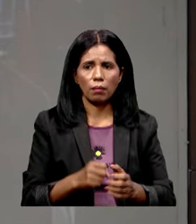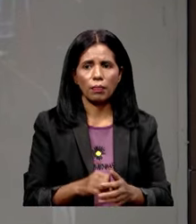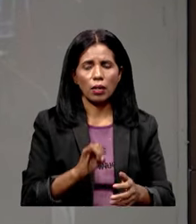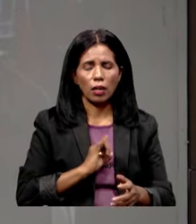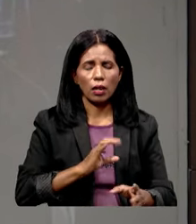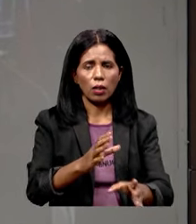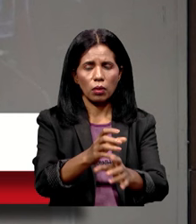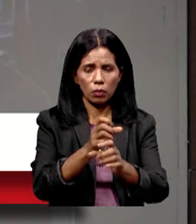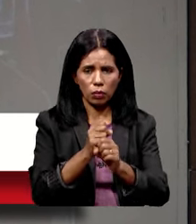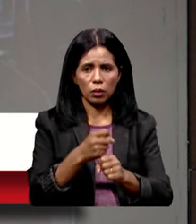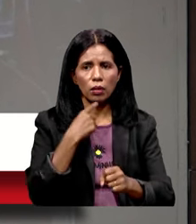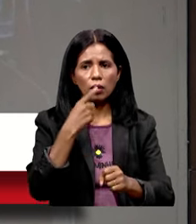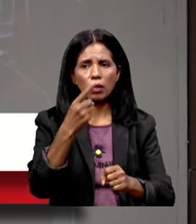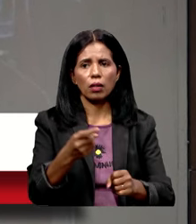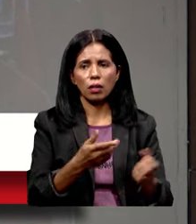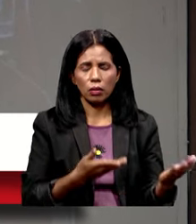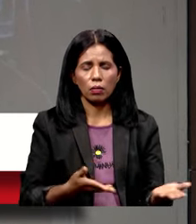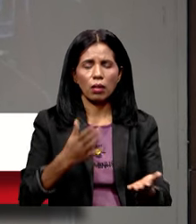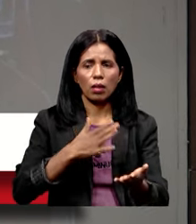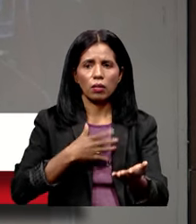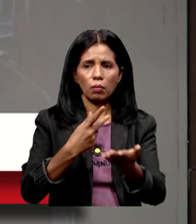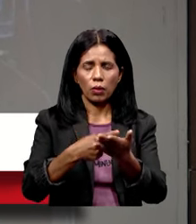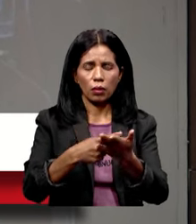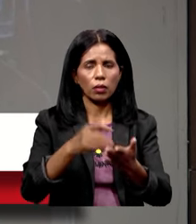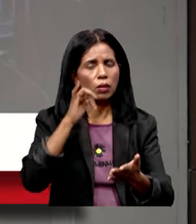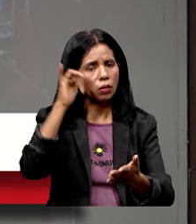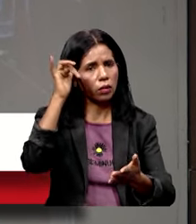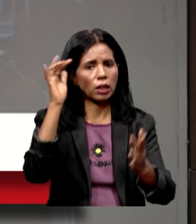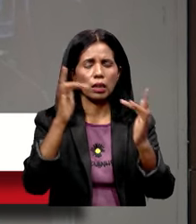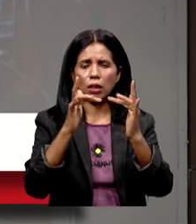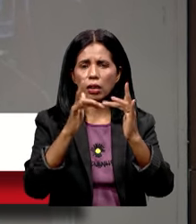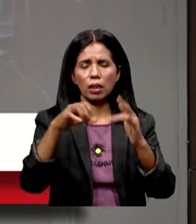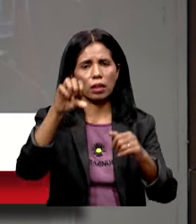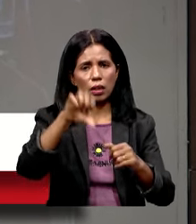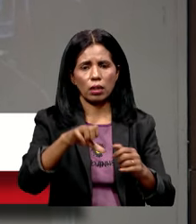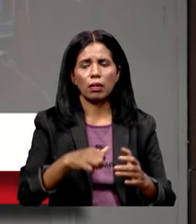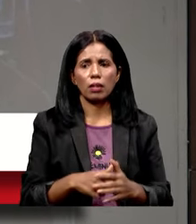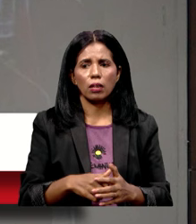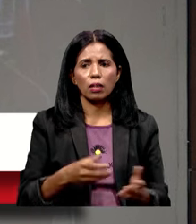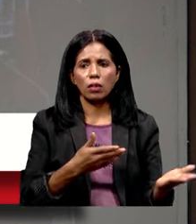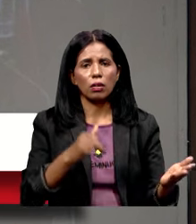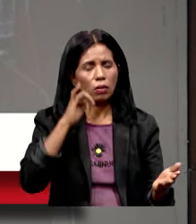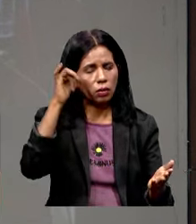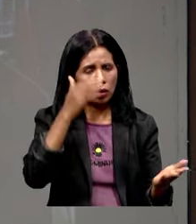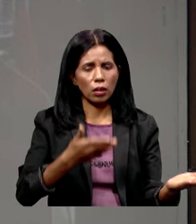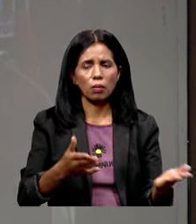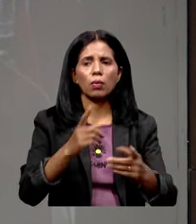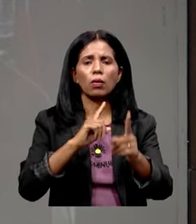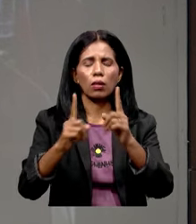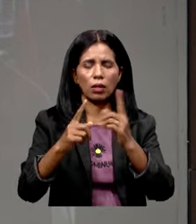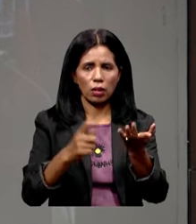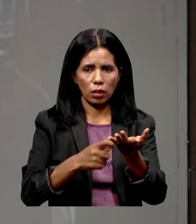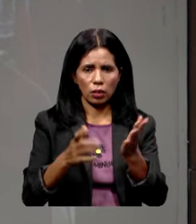presidente, ponderação ne pra tu hatama falar ne proposta, ma ursei clinha la dia. Tama se kata mate teknisi rafa infal, hafa ima konfirma o teknisi